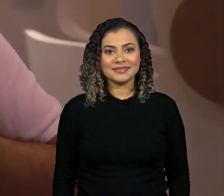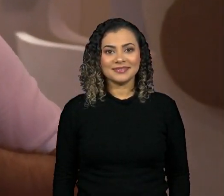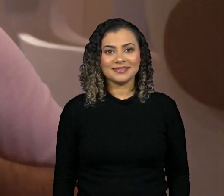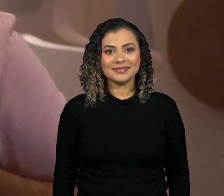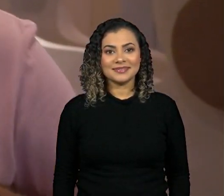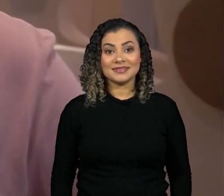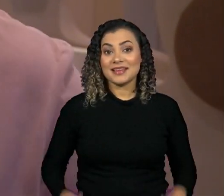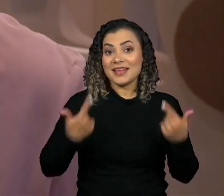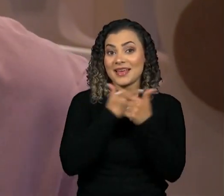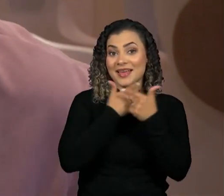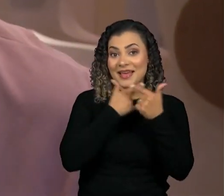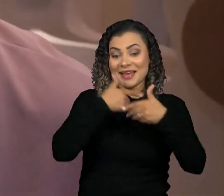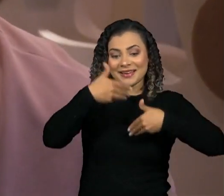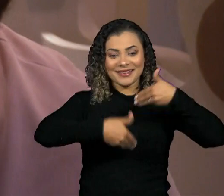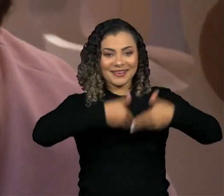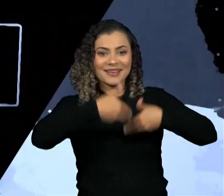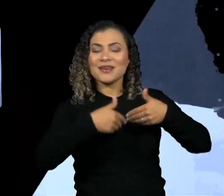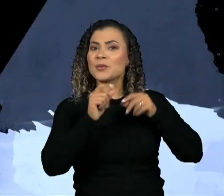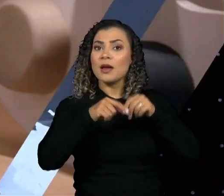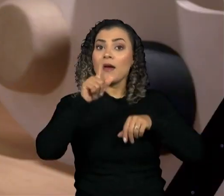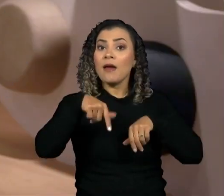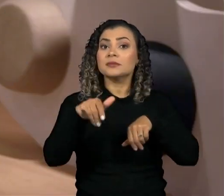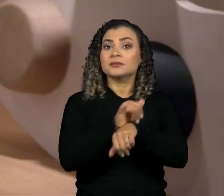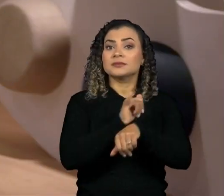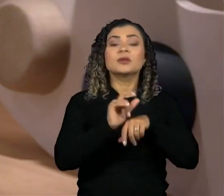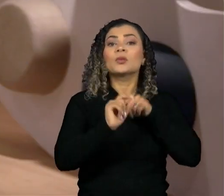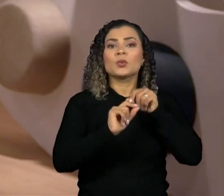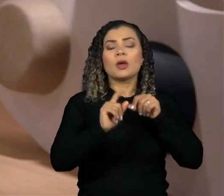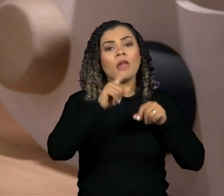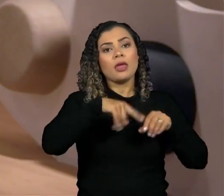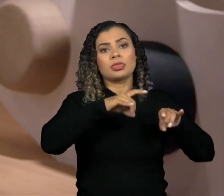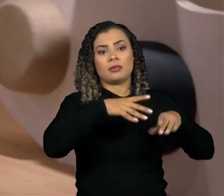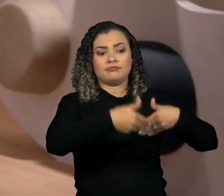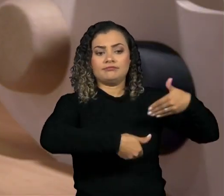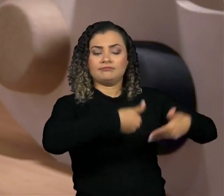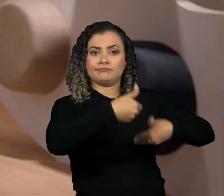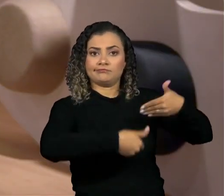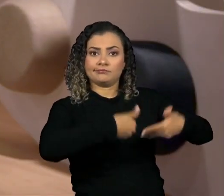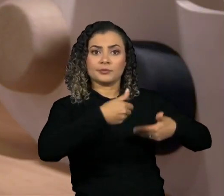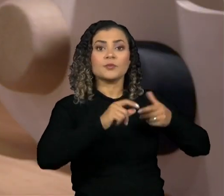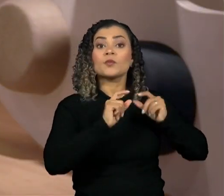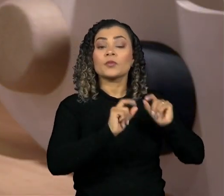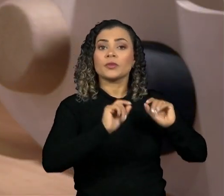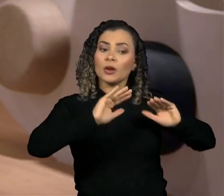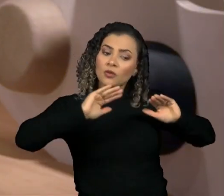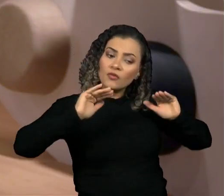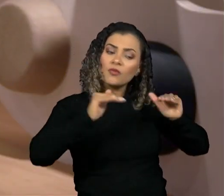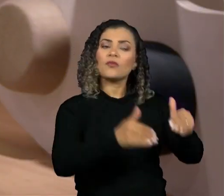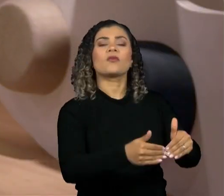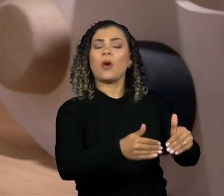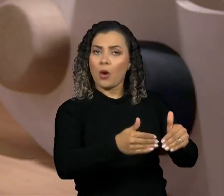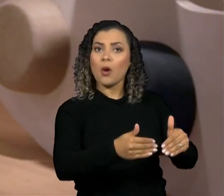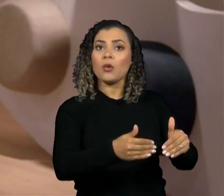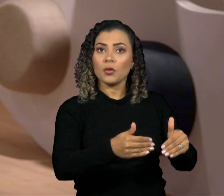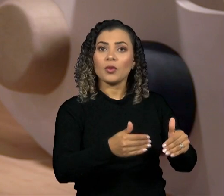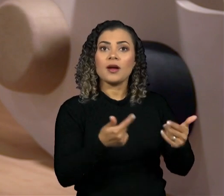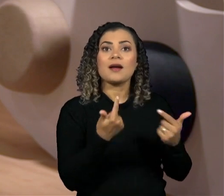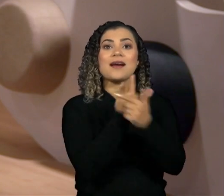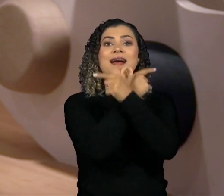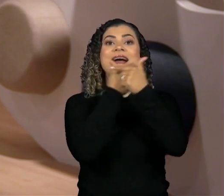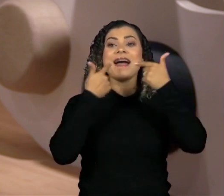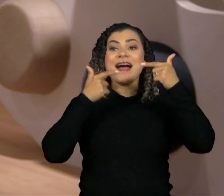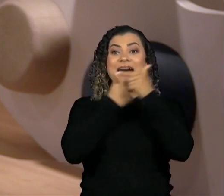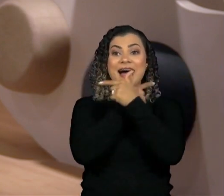A risoterapia é um tipo de terapia que ela é realizada com o foco de